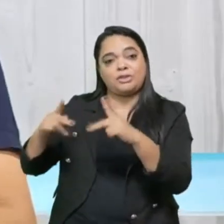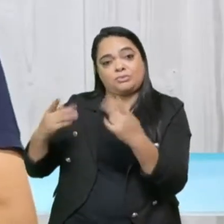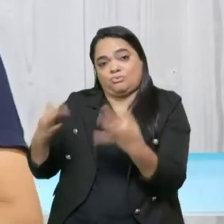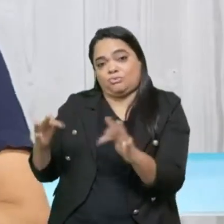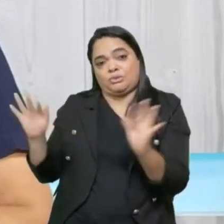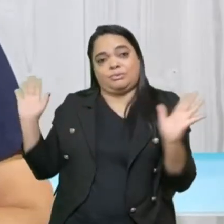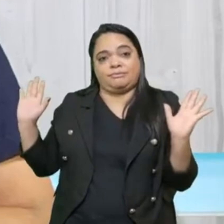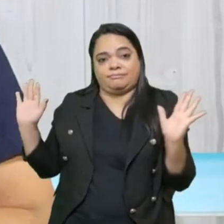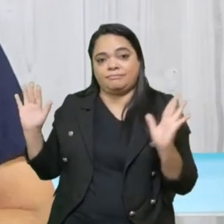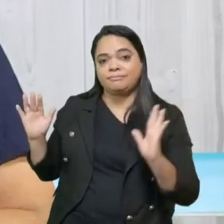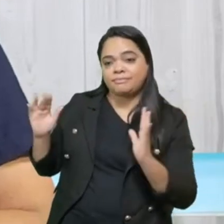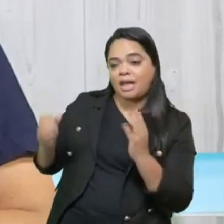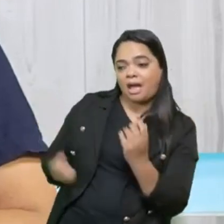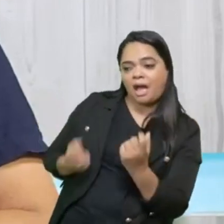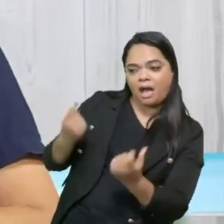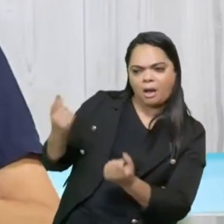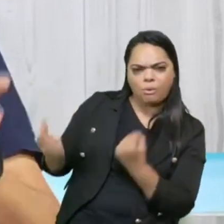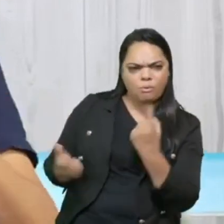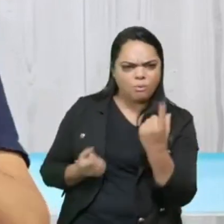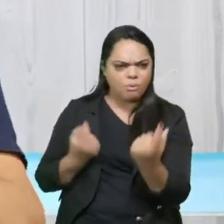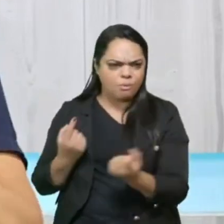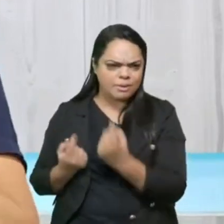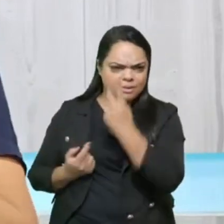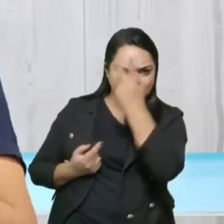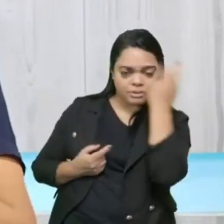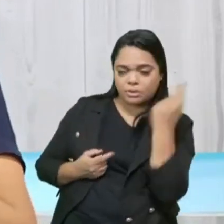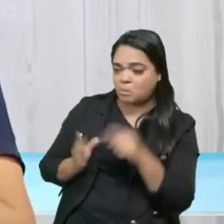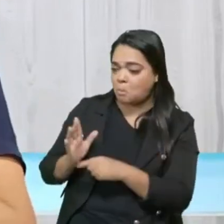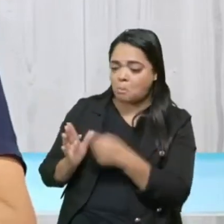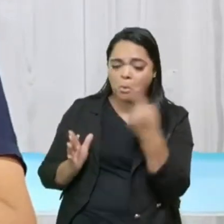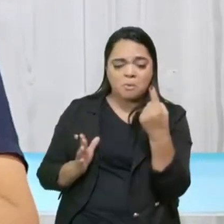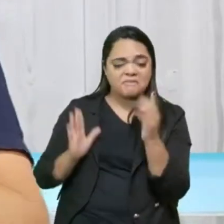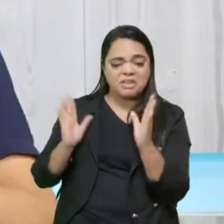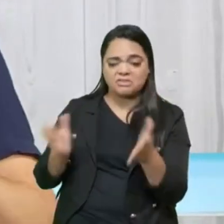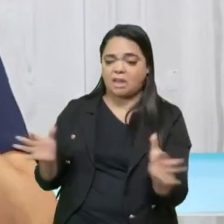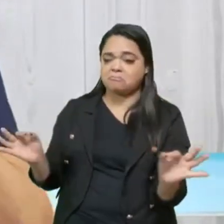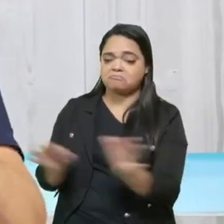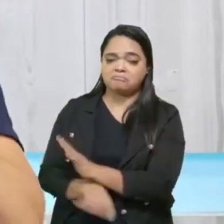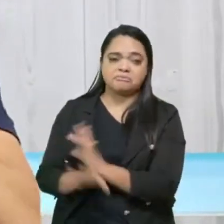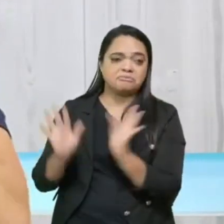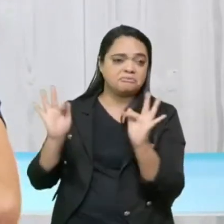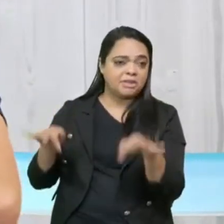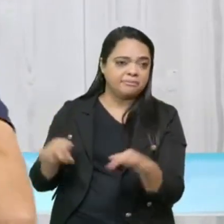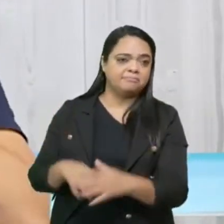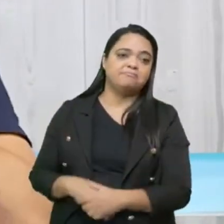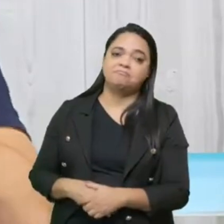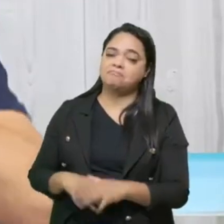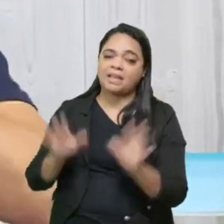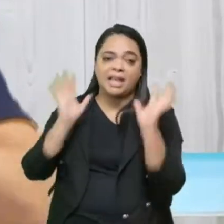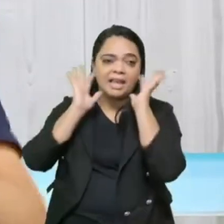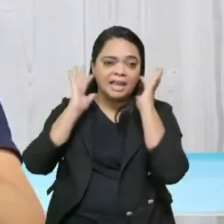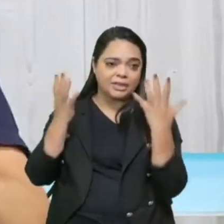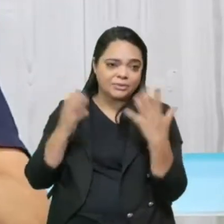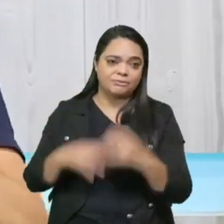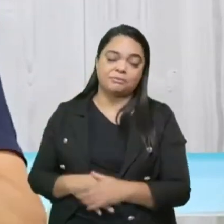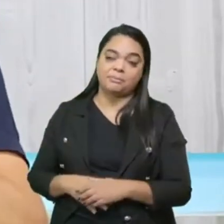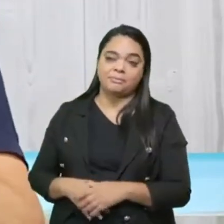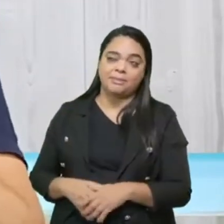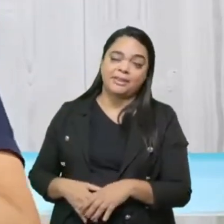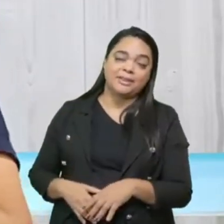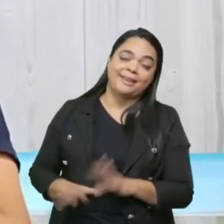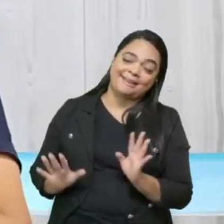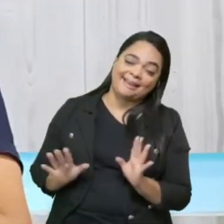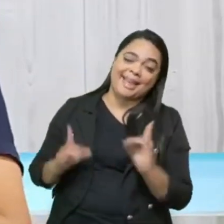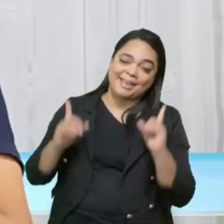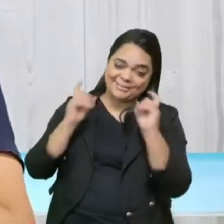dor. Existem algumas dores de alguns pacientes que com uma sessão só a gente resolve. Isso é uma raridade. Nem